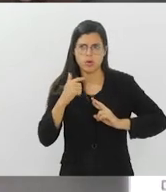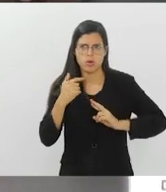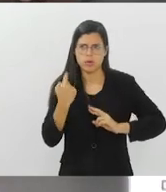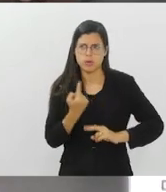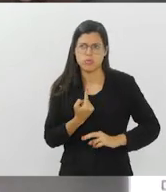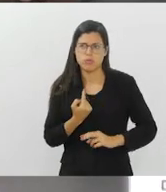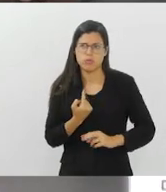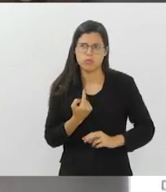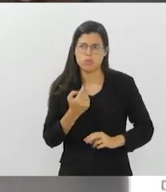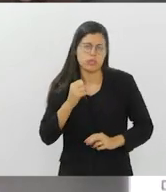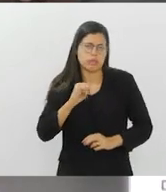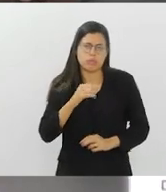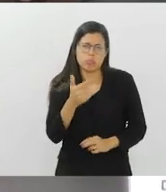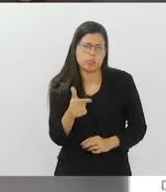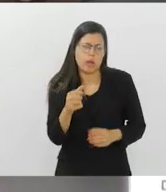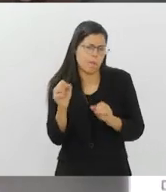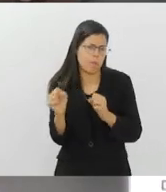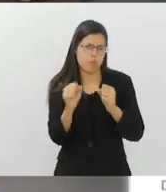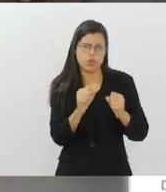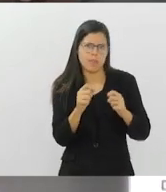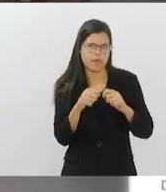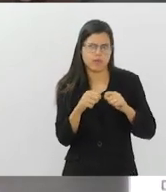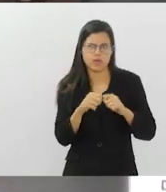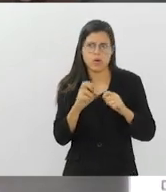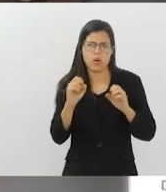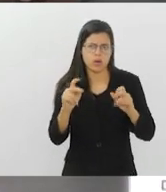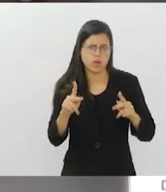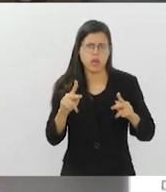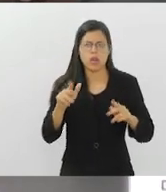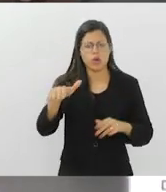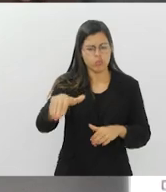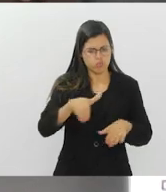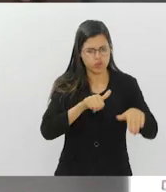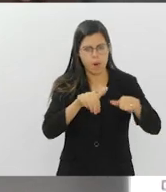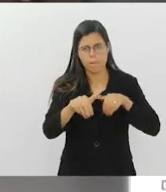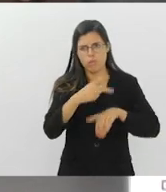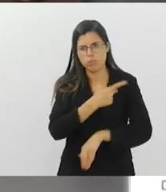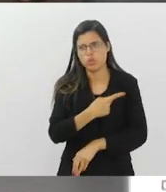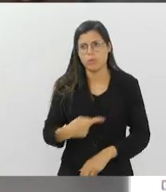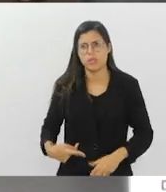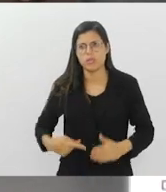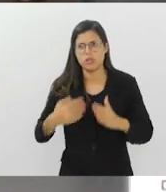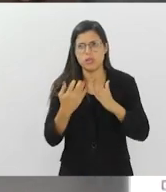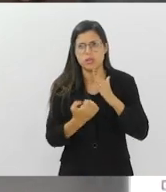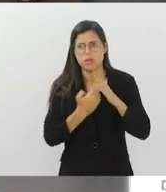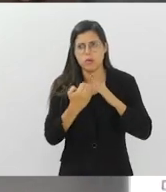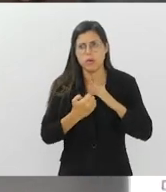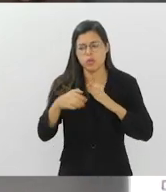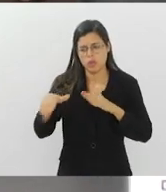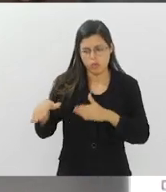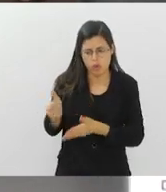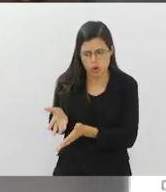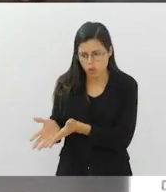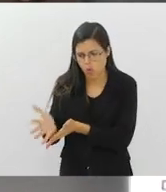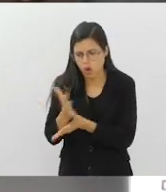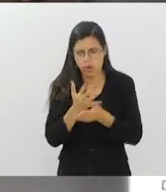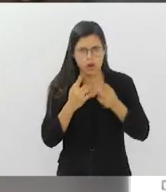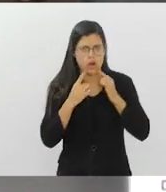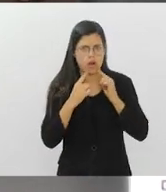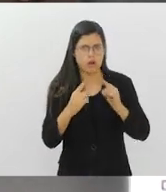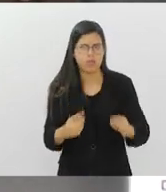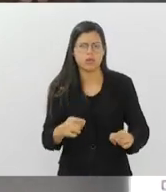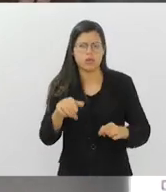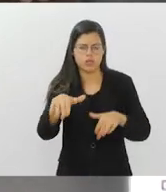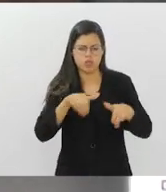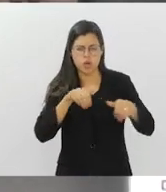problema. Não tem problema. Nesse sentido, convoco os presidentes, eu vou pegar as reclamações e a gente convoca os presidentes A,